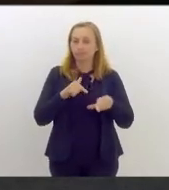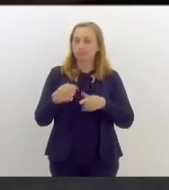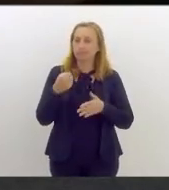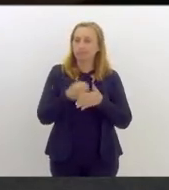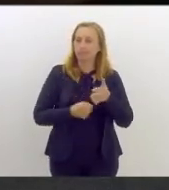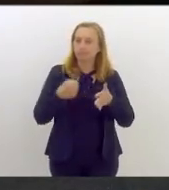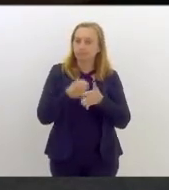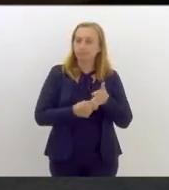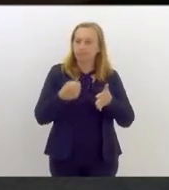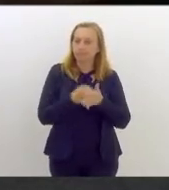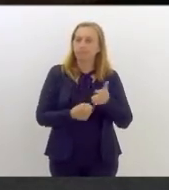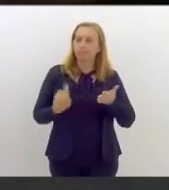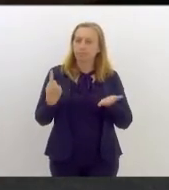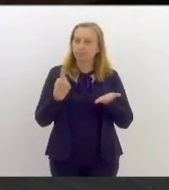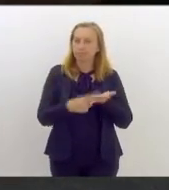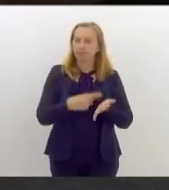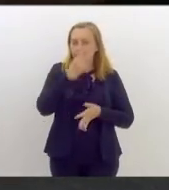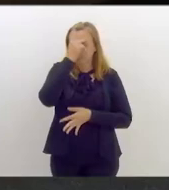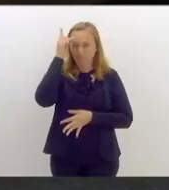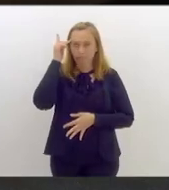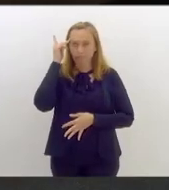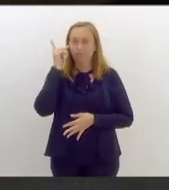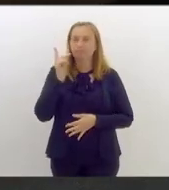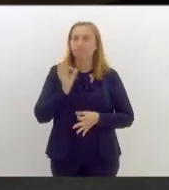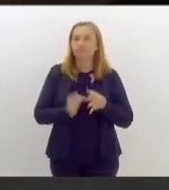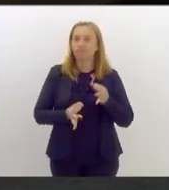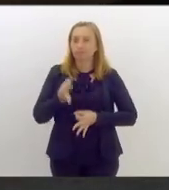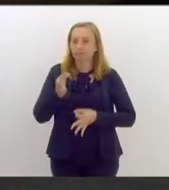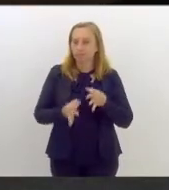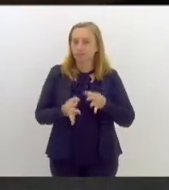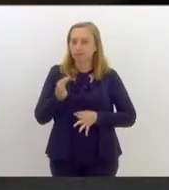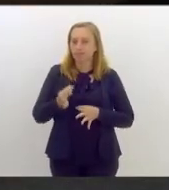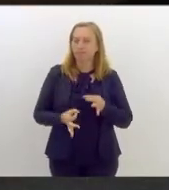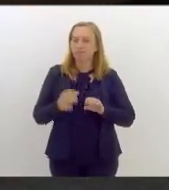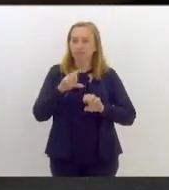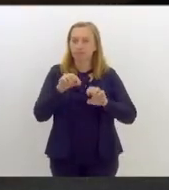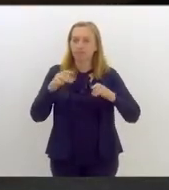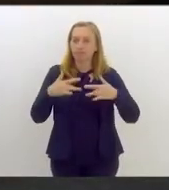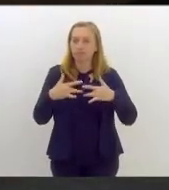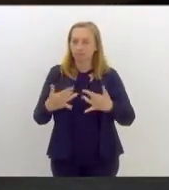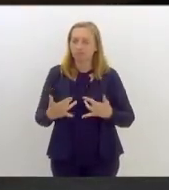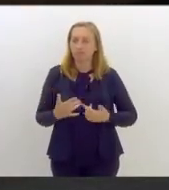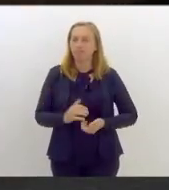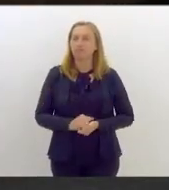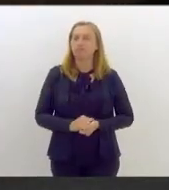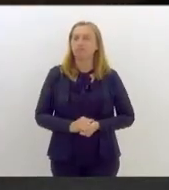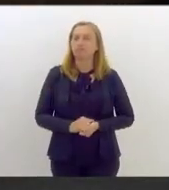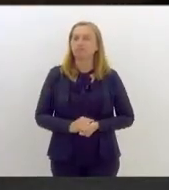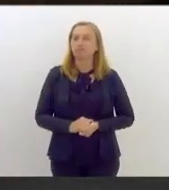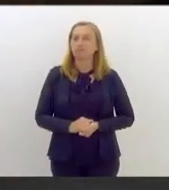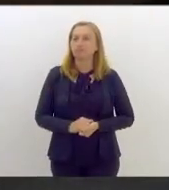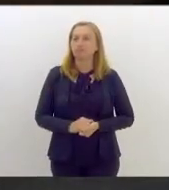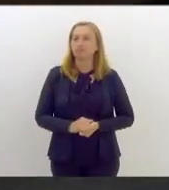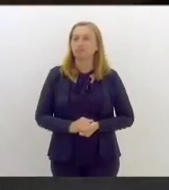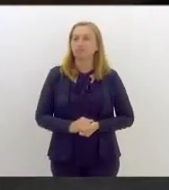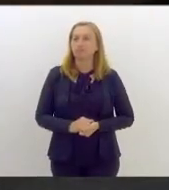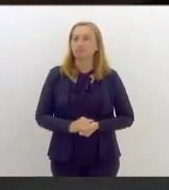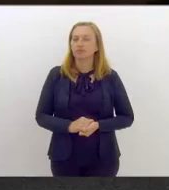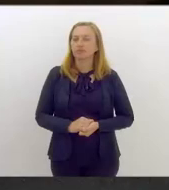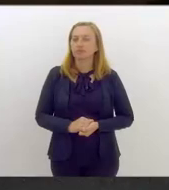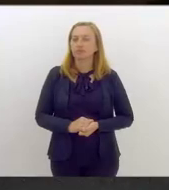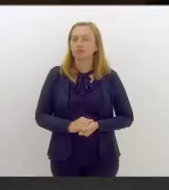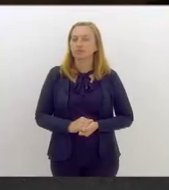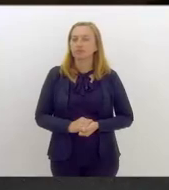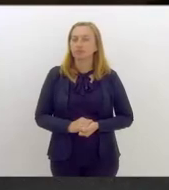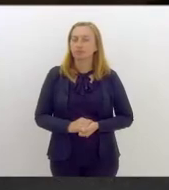o compromisso de pessoas físicas, jurídicas, empreendimentos solidários, que se destacam no campo